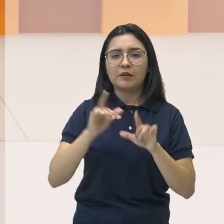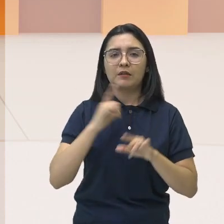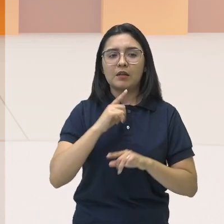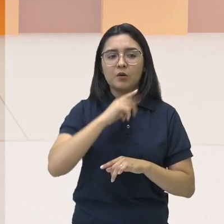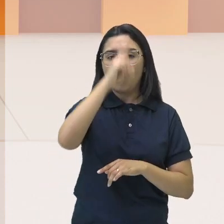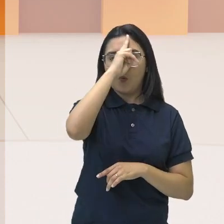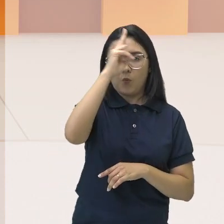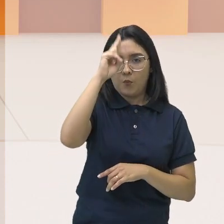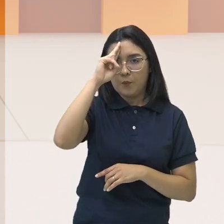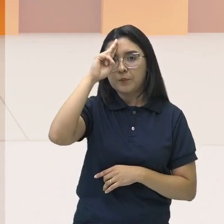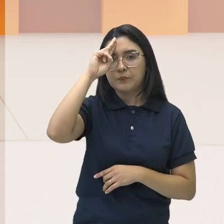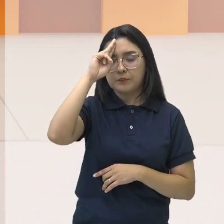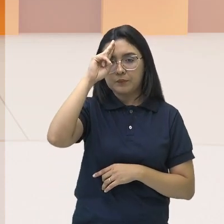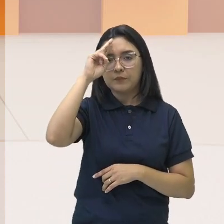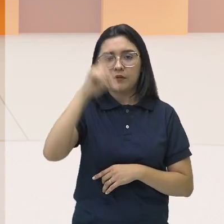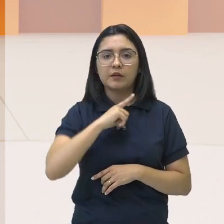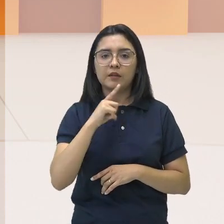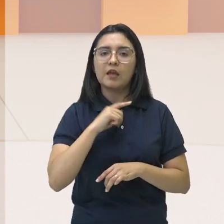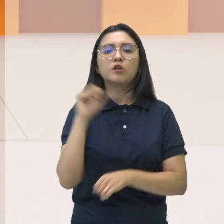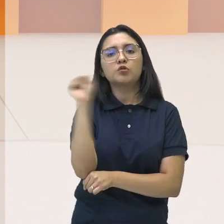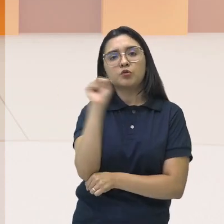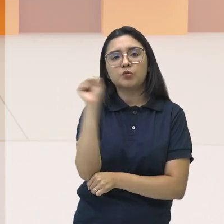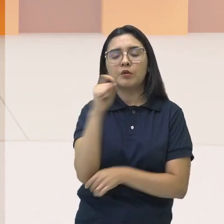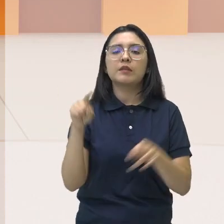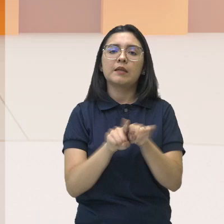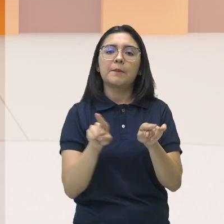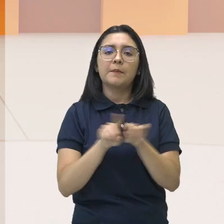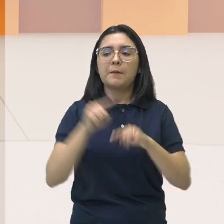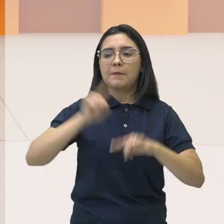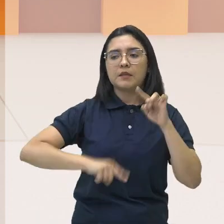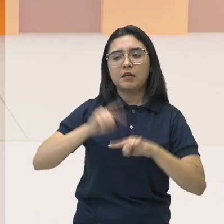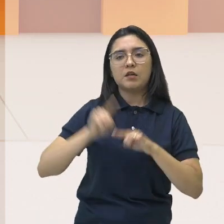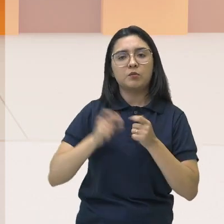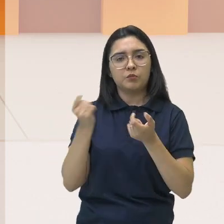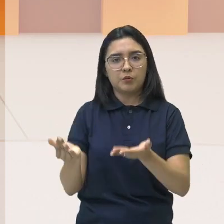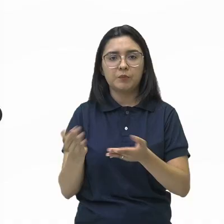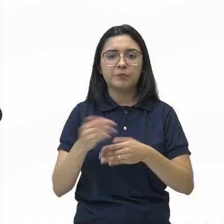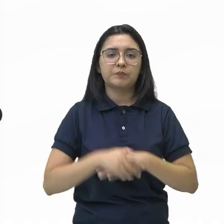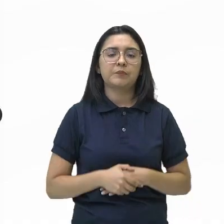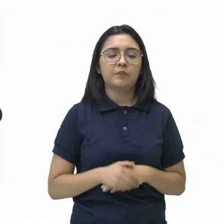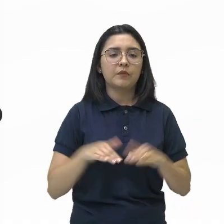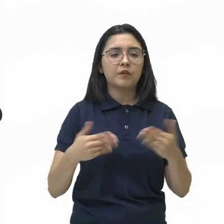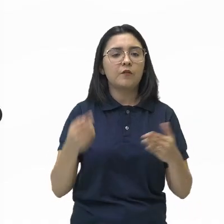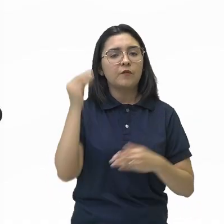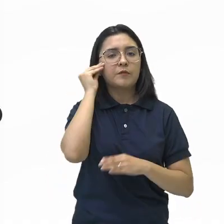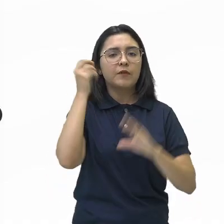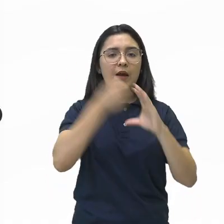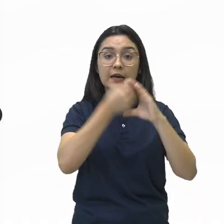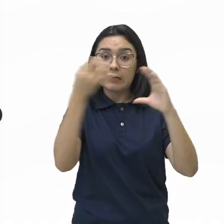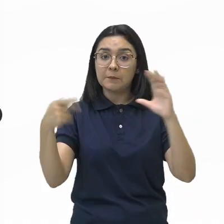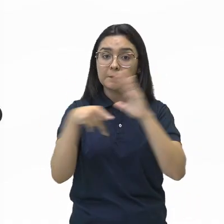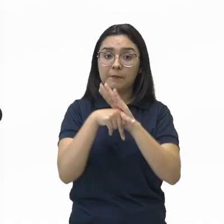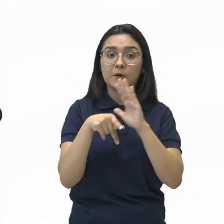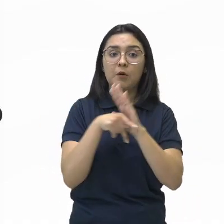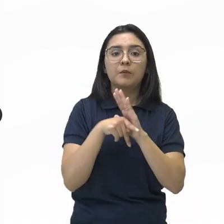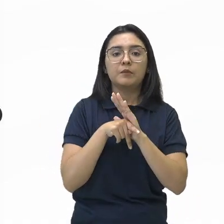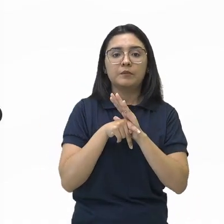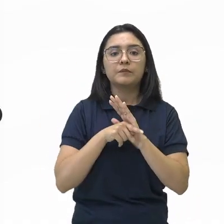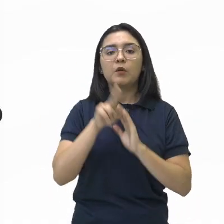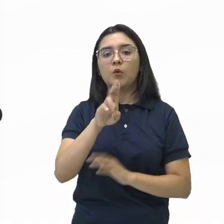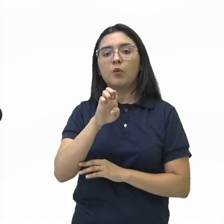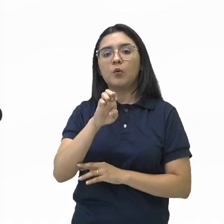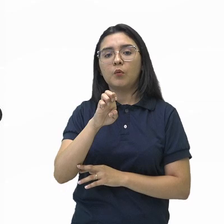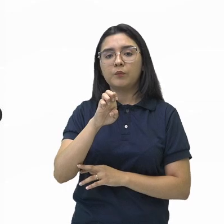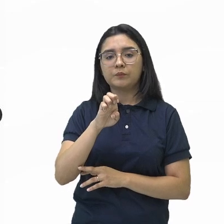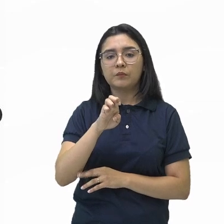trabalha com motorista de aplicativo e também entregas de mercadorias. Acompanhe comigo aqui as características da